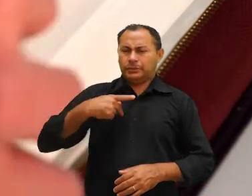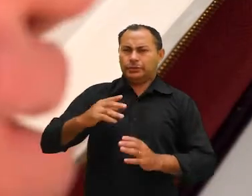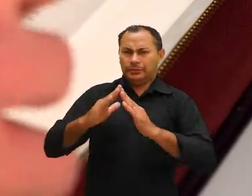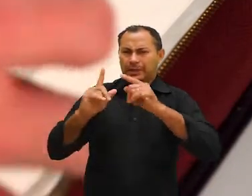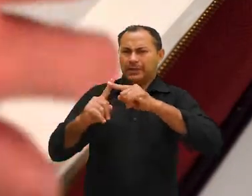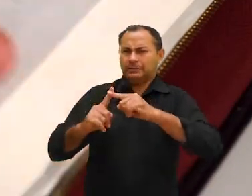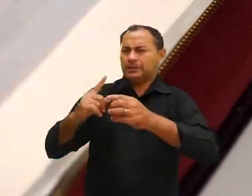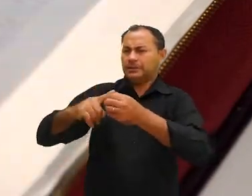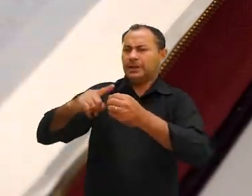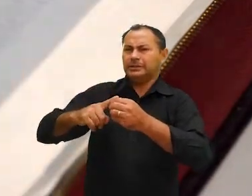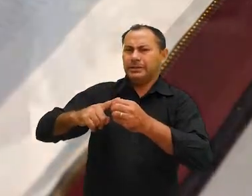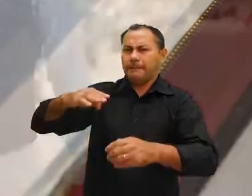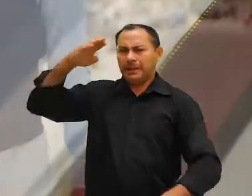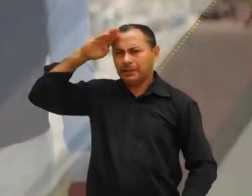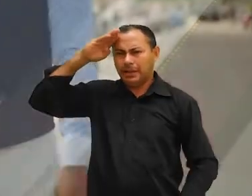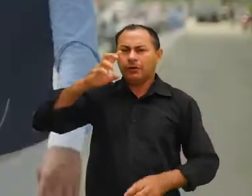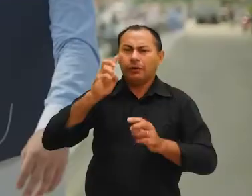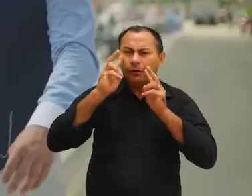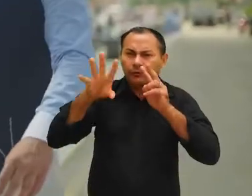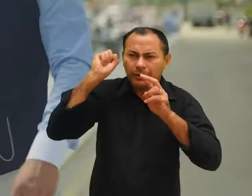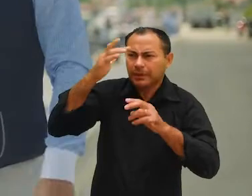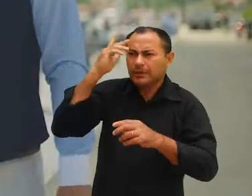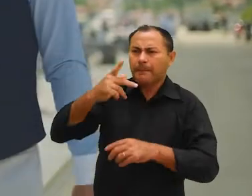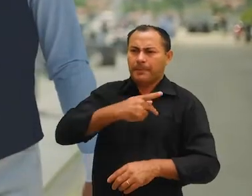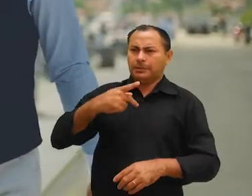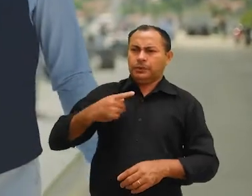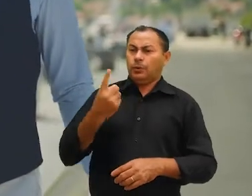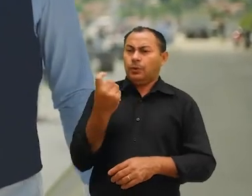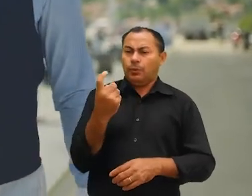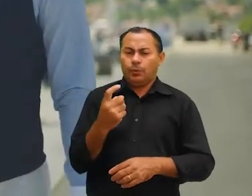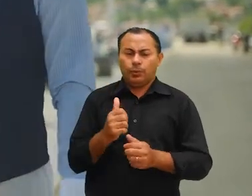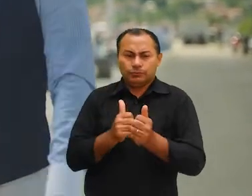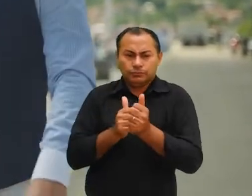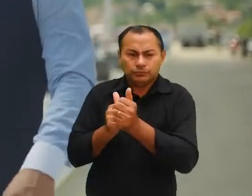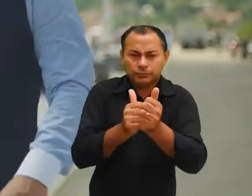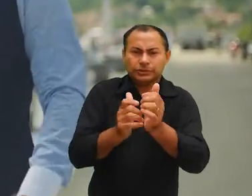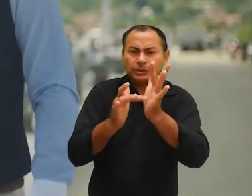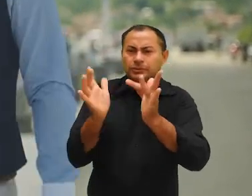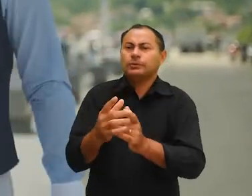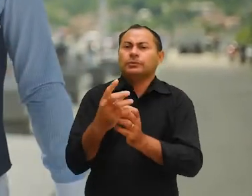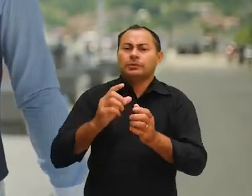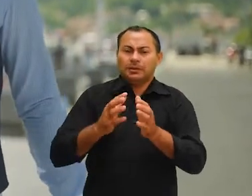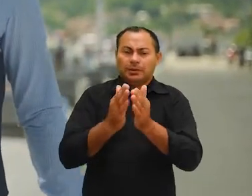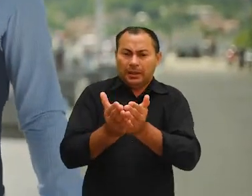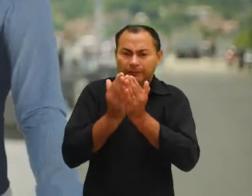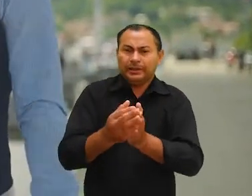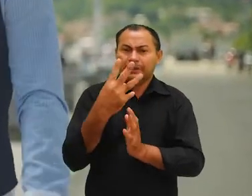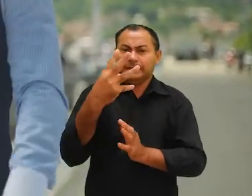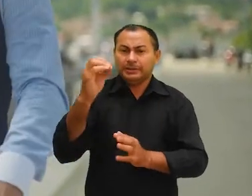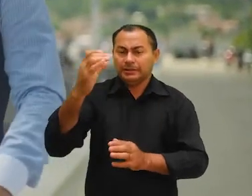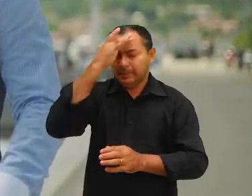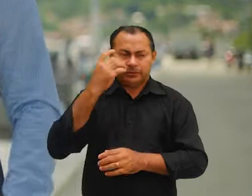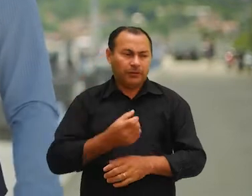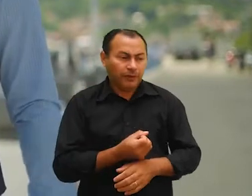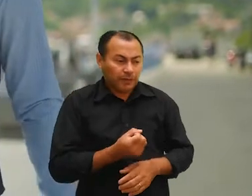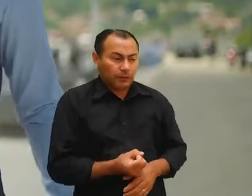cidade militar o vídeo marinheiro pastor sou o único seguidor de Jesus Cristo em um navio com 300 homens que lembro-me